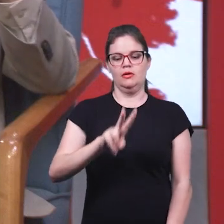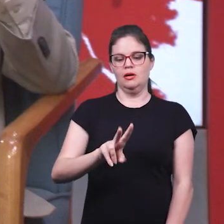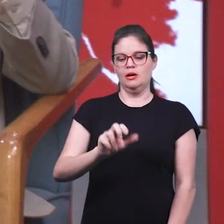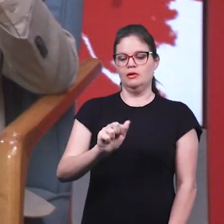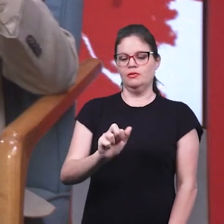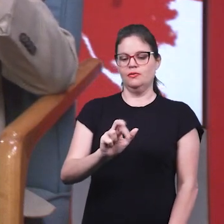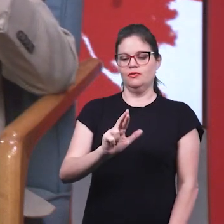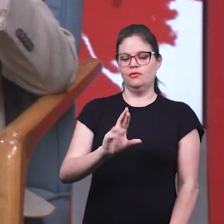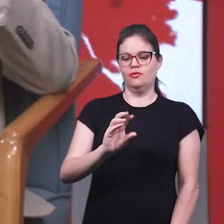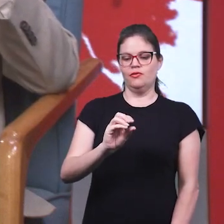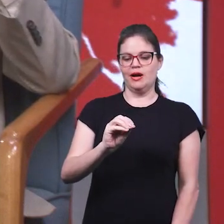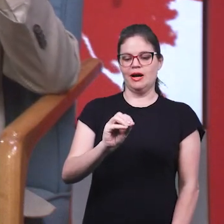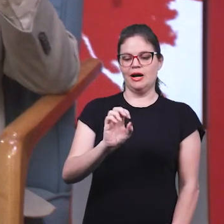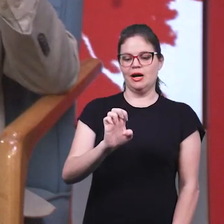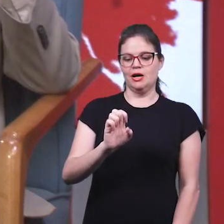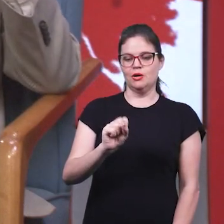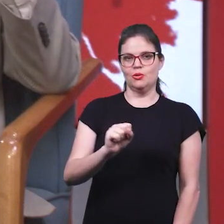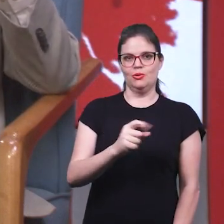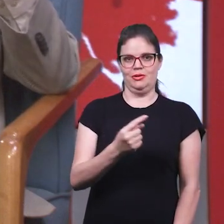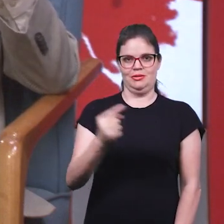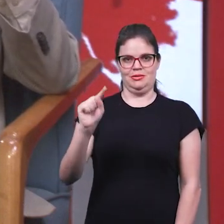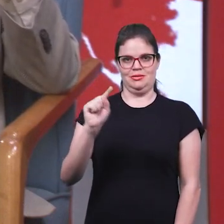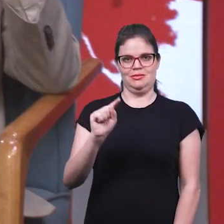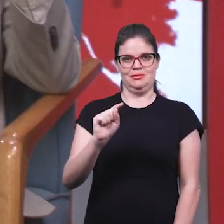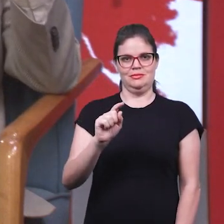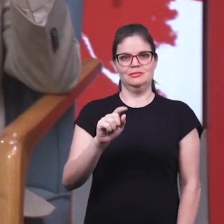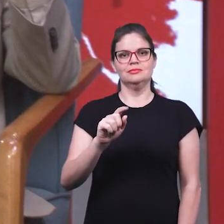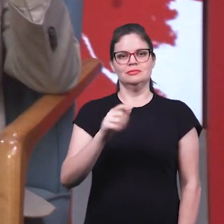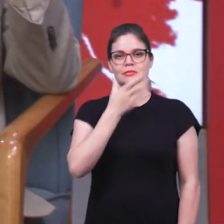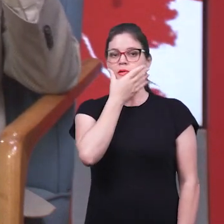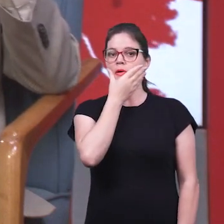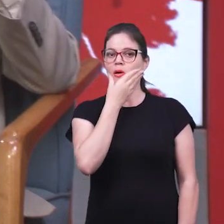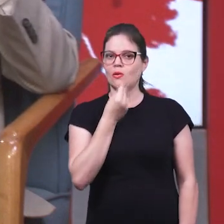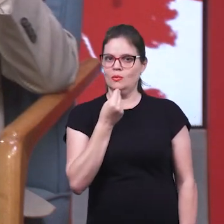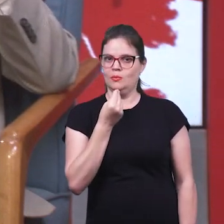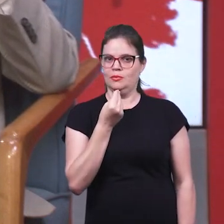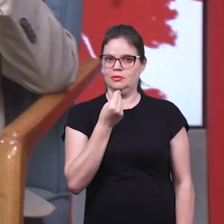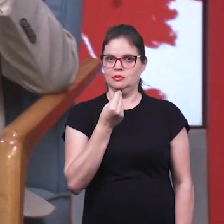Os varões eram... Quais as características desses